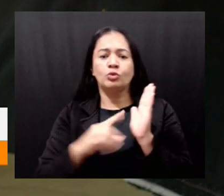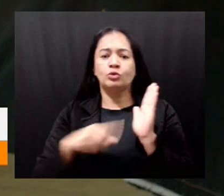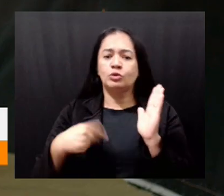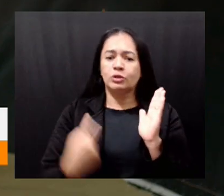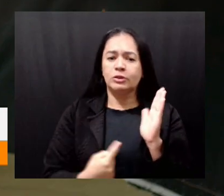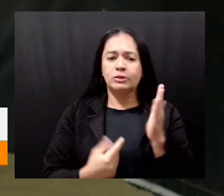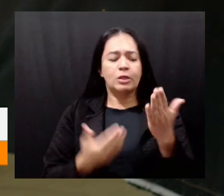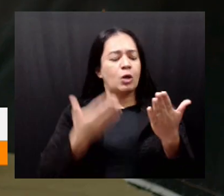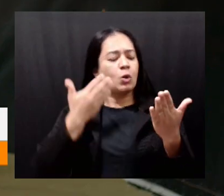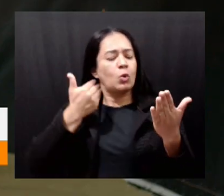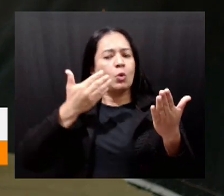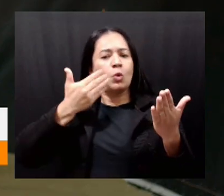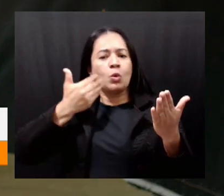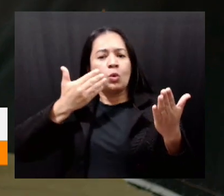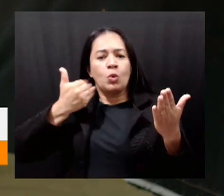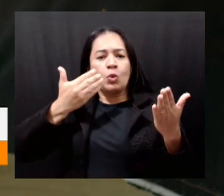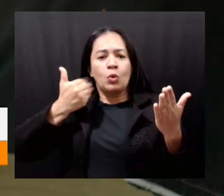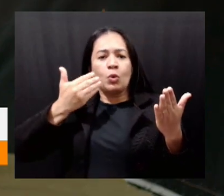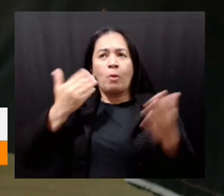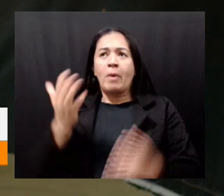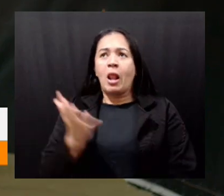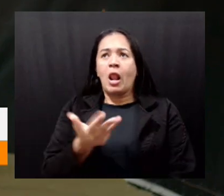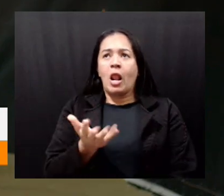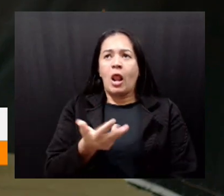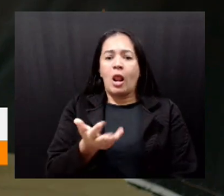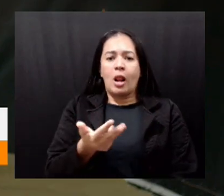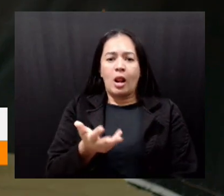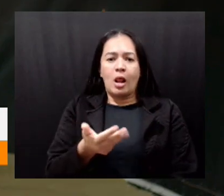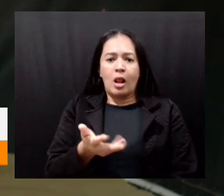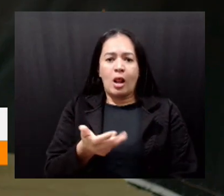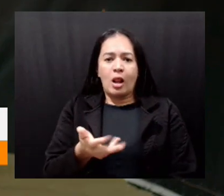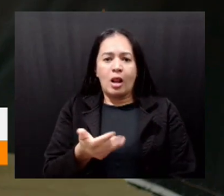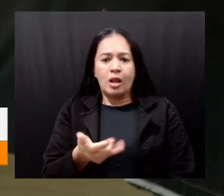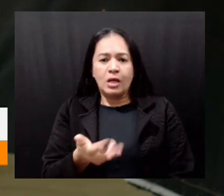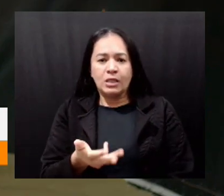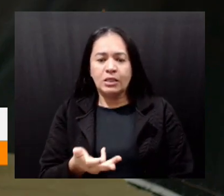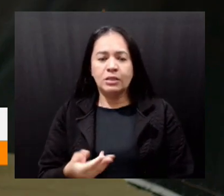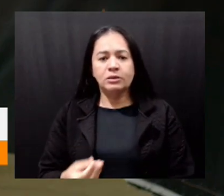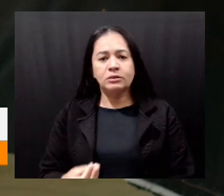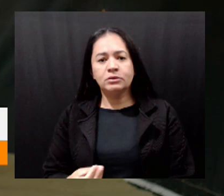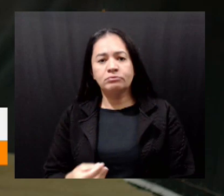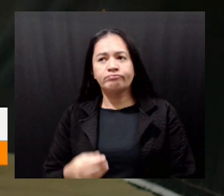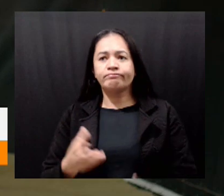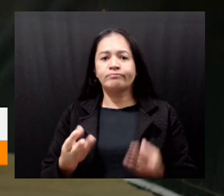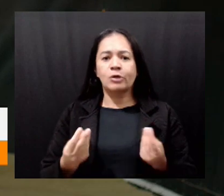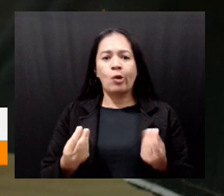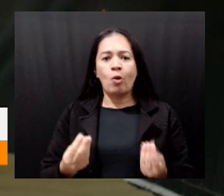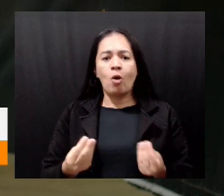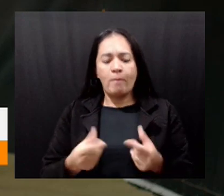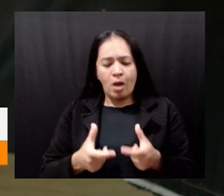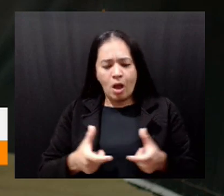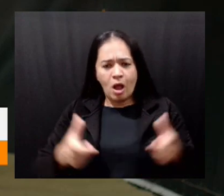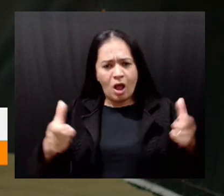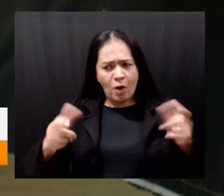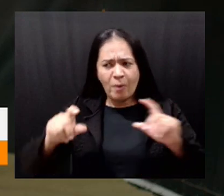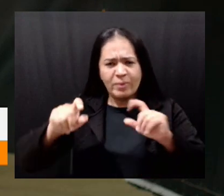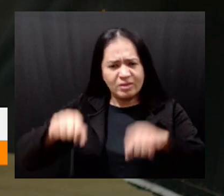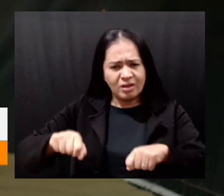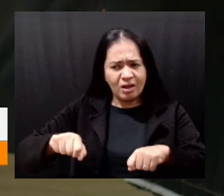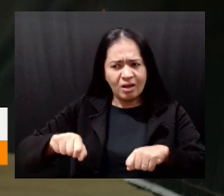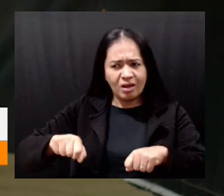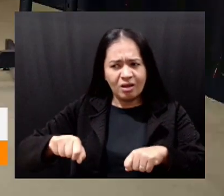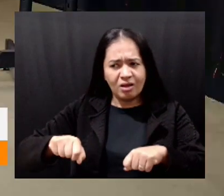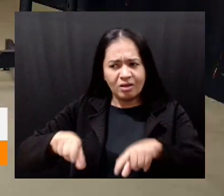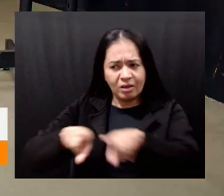consumindo acelerado, né, de forma acelerada, ela tende a aumentar também? Tende,